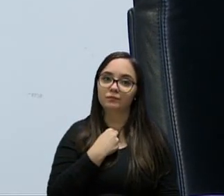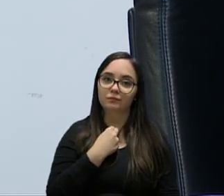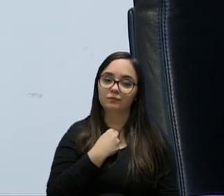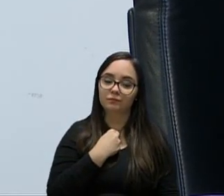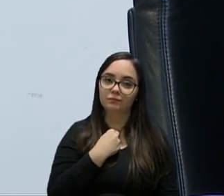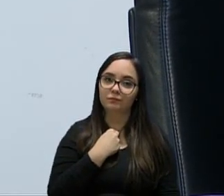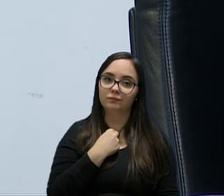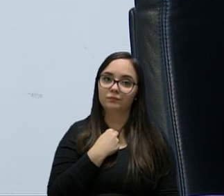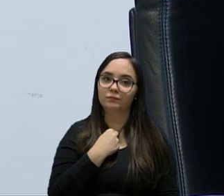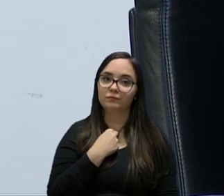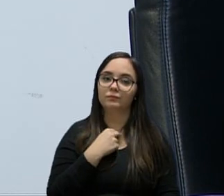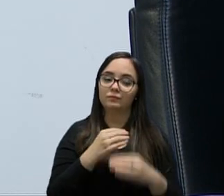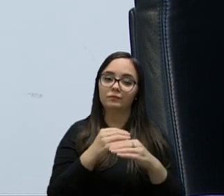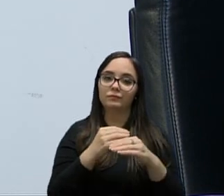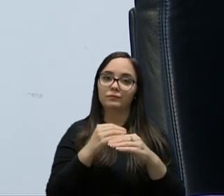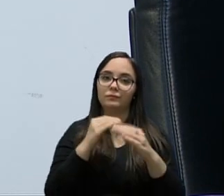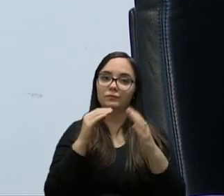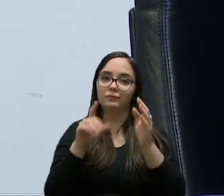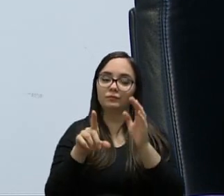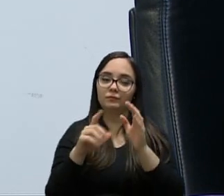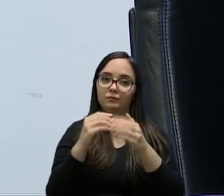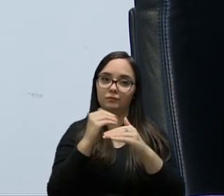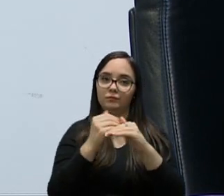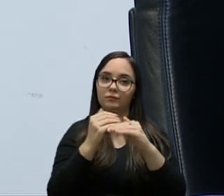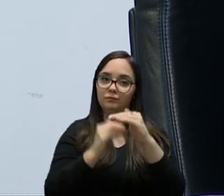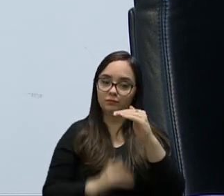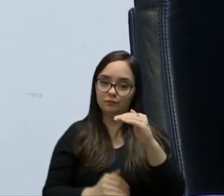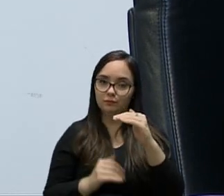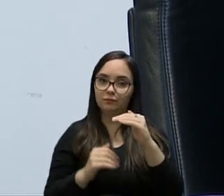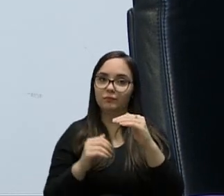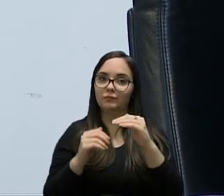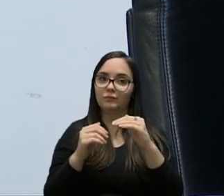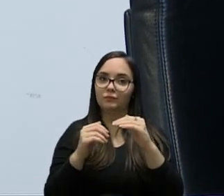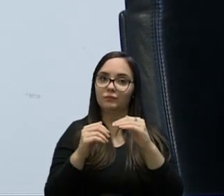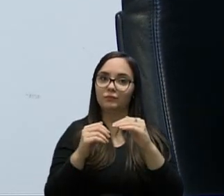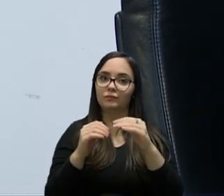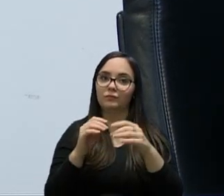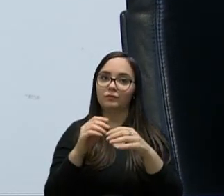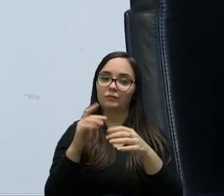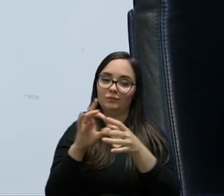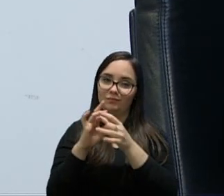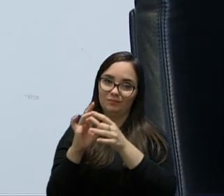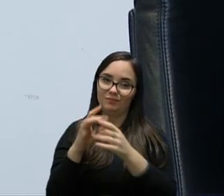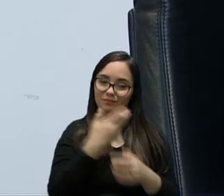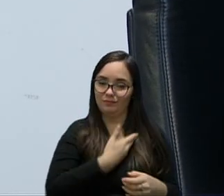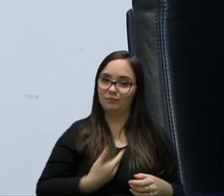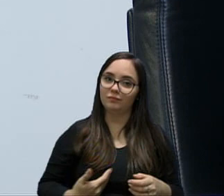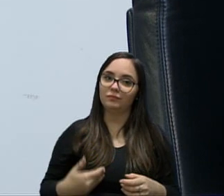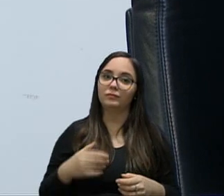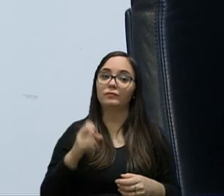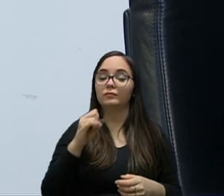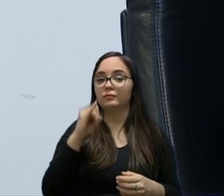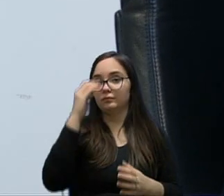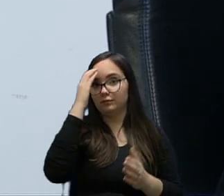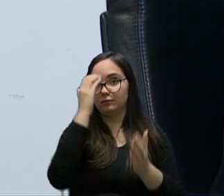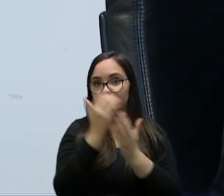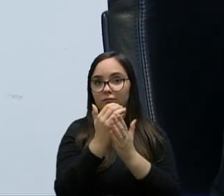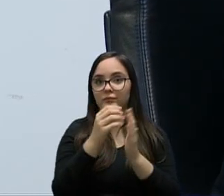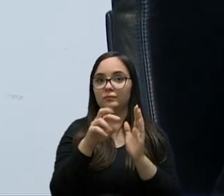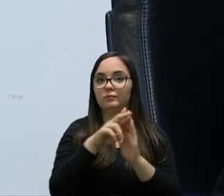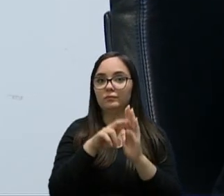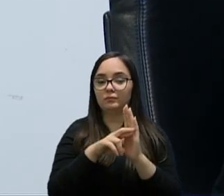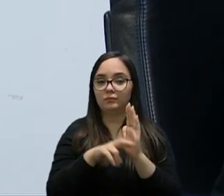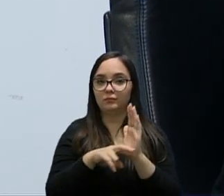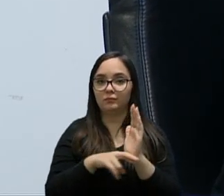alíquota inferior à da contribuição dos servidores da união exceto se demonstrado que o respectivo regime do próprio regime próprio de previdência